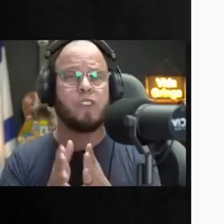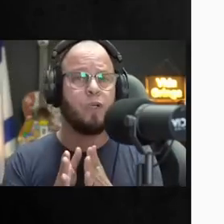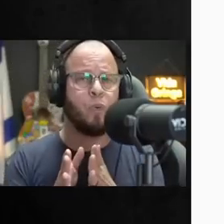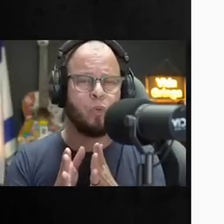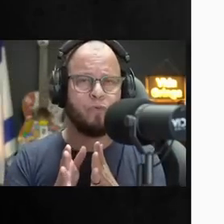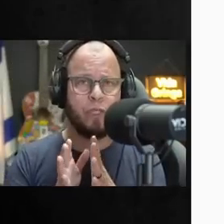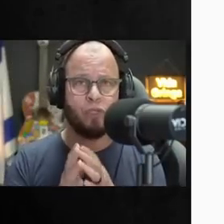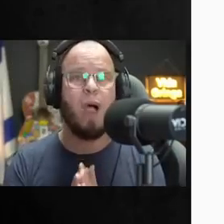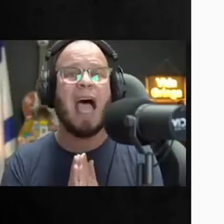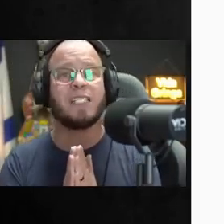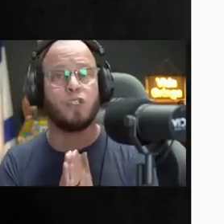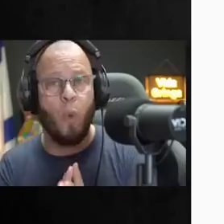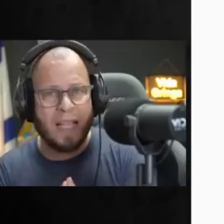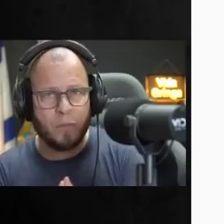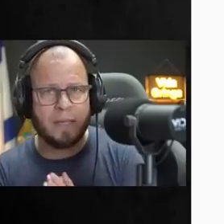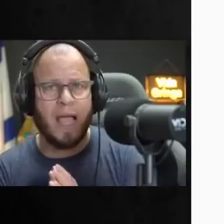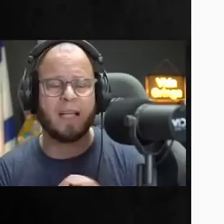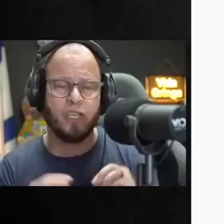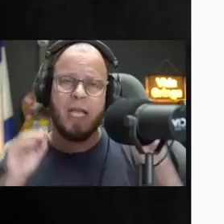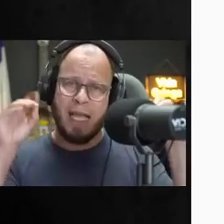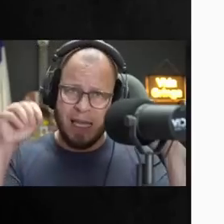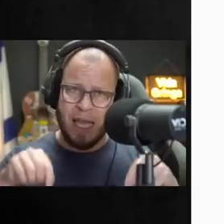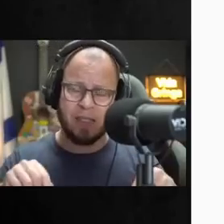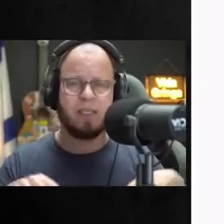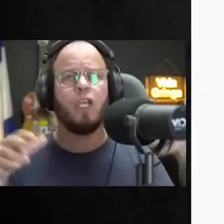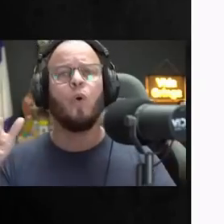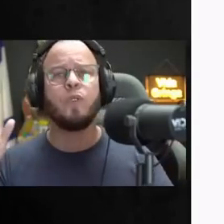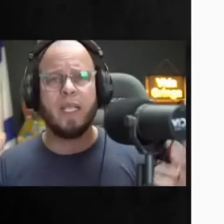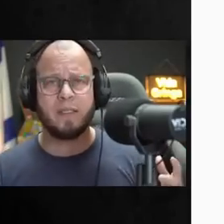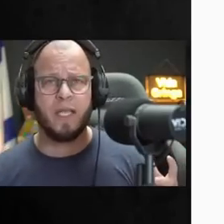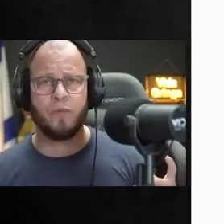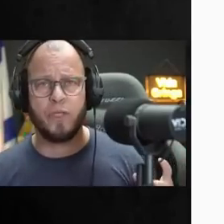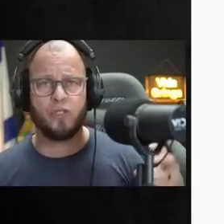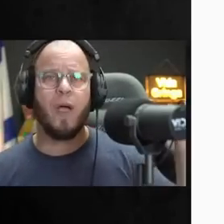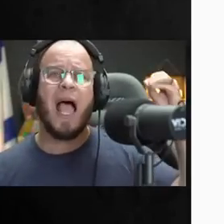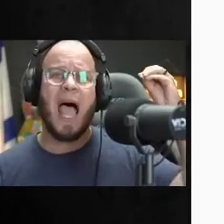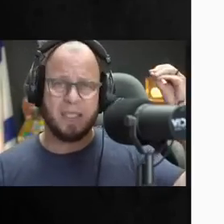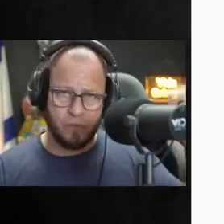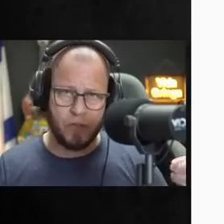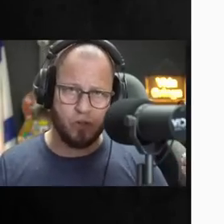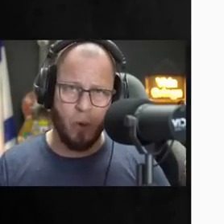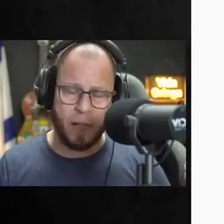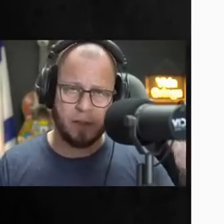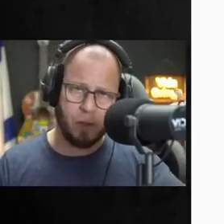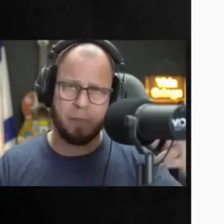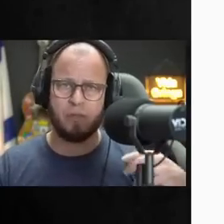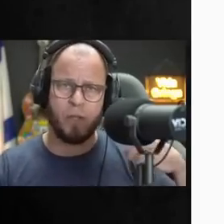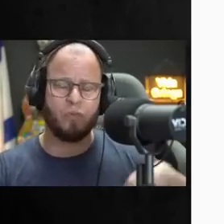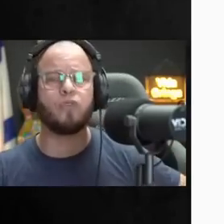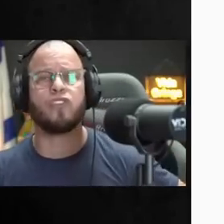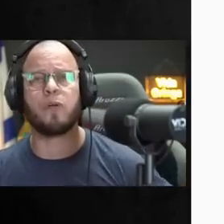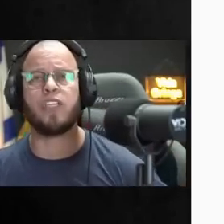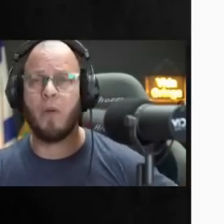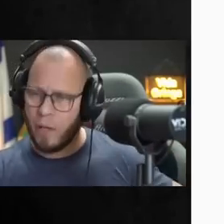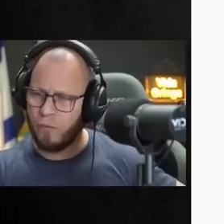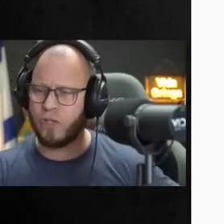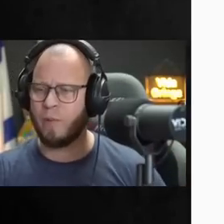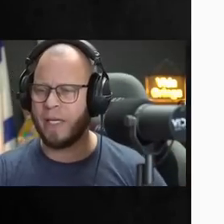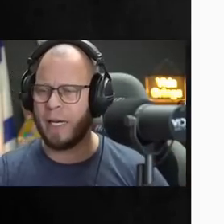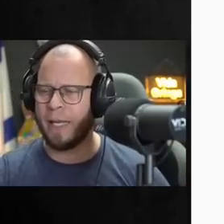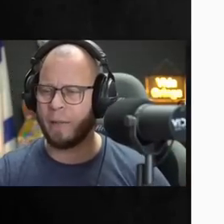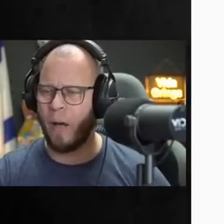o segundo vídeo às 4:00 da tarde e esse o terceiro vídeo às 20 horas Deus abençoe a todos tchau tchau